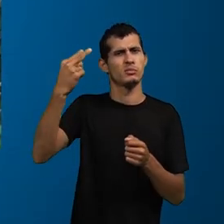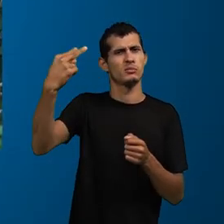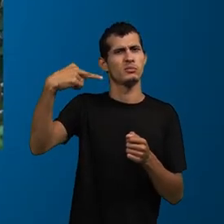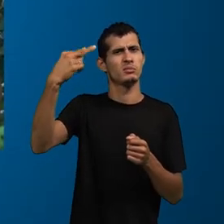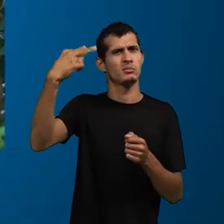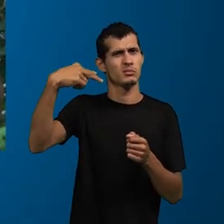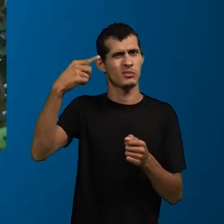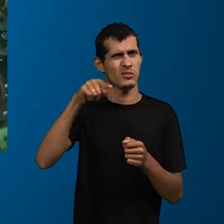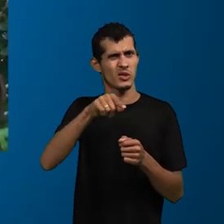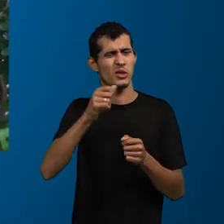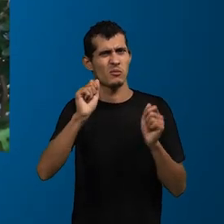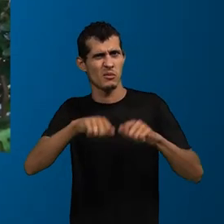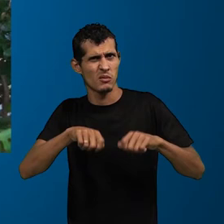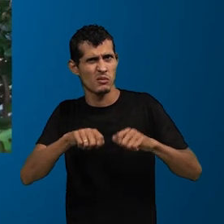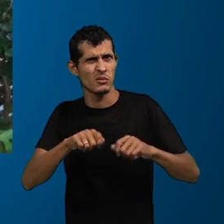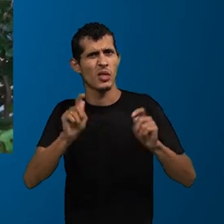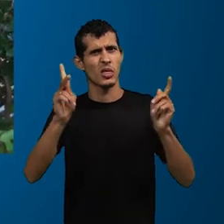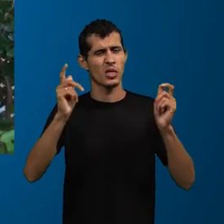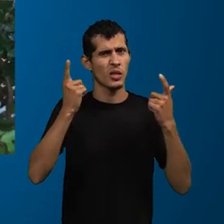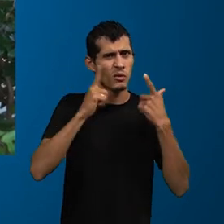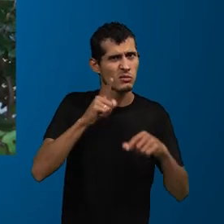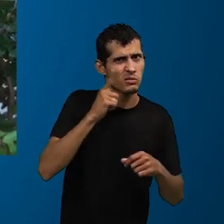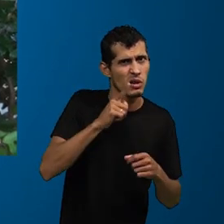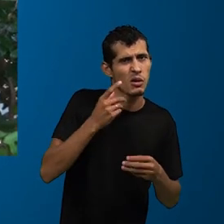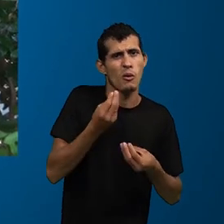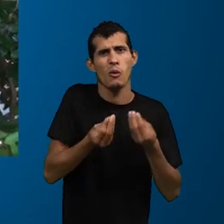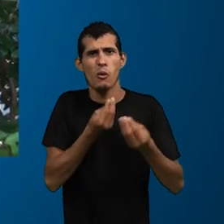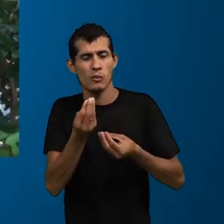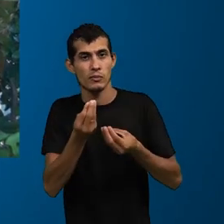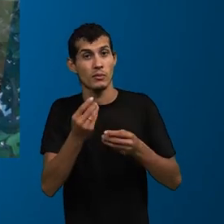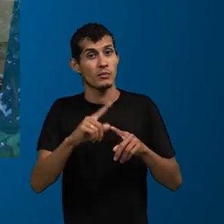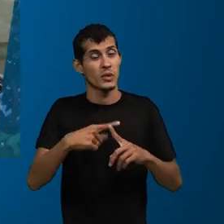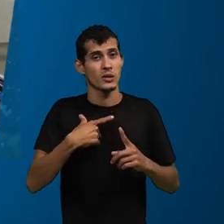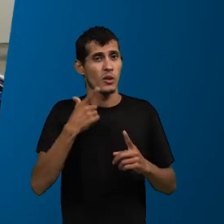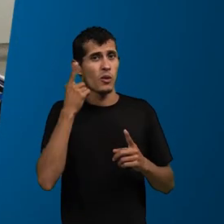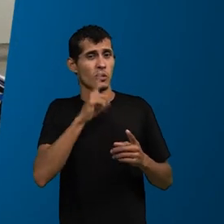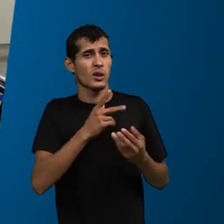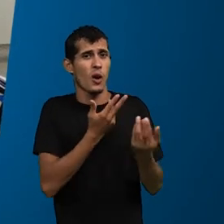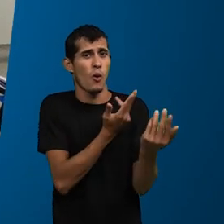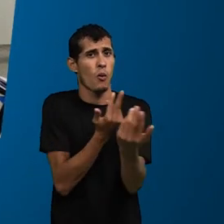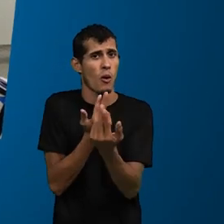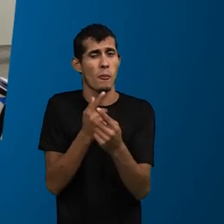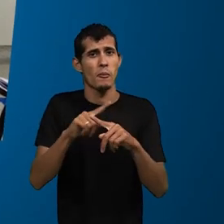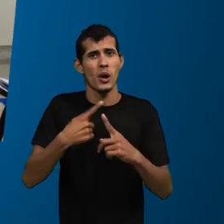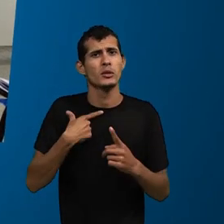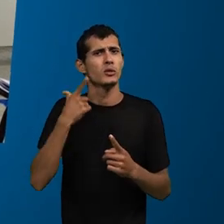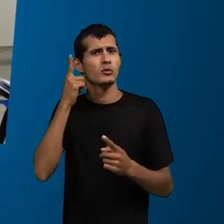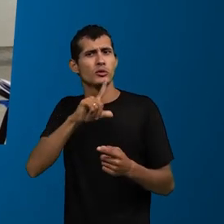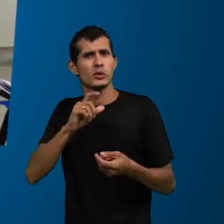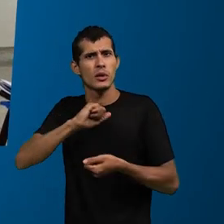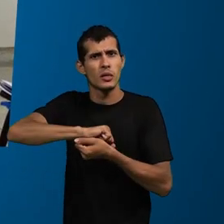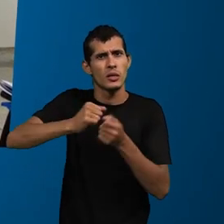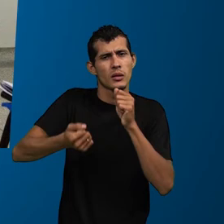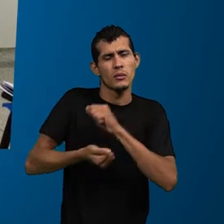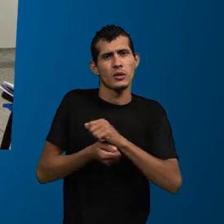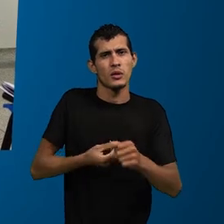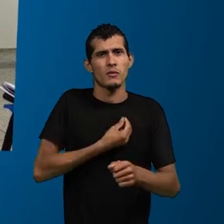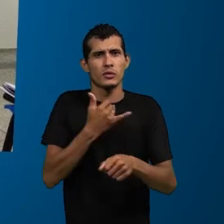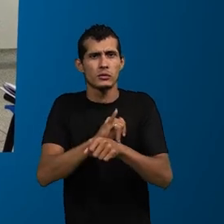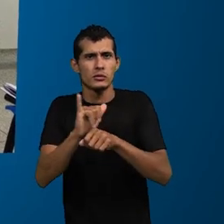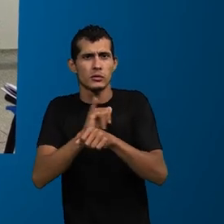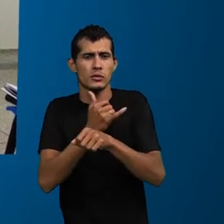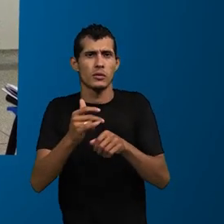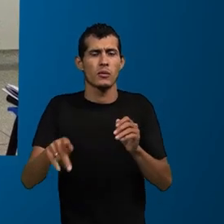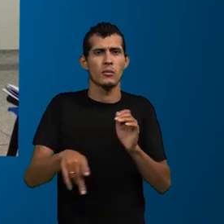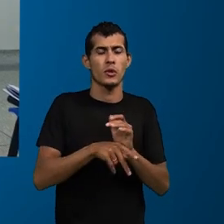você e diz, você vai fazer? Você pode? Talvez eu não possa como as outras pessoas, mas eu posso encontrar uma forma e fazer